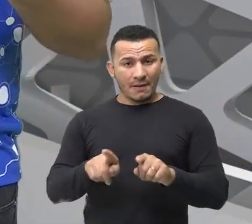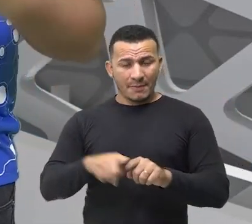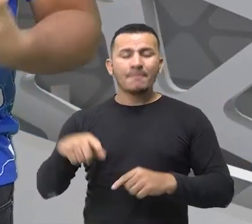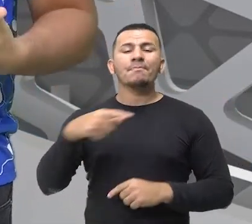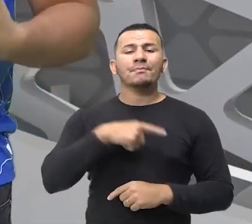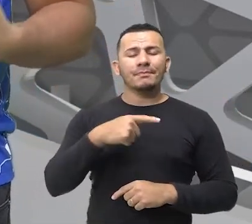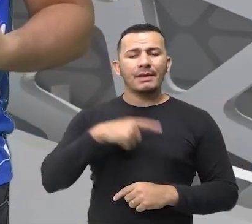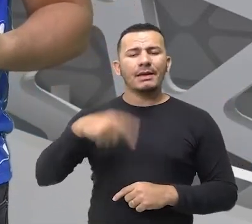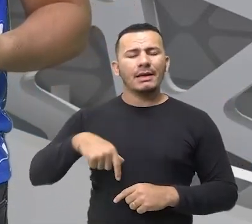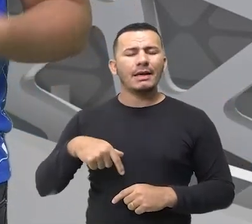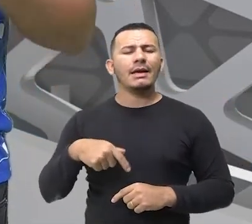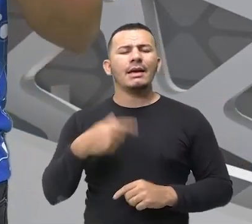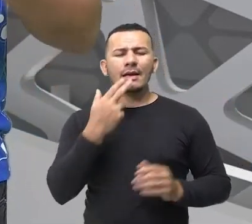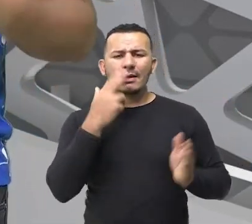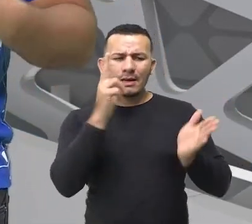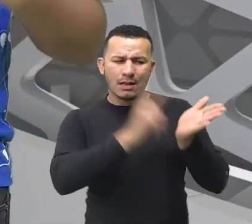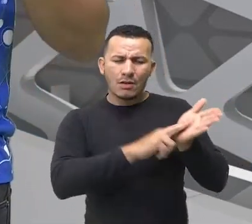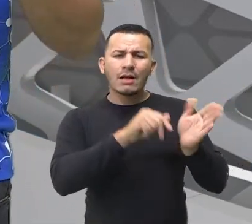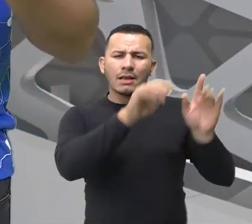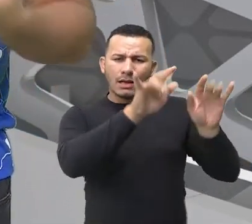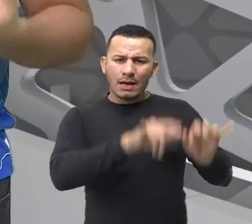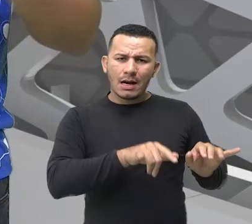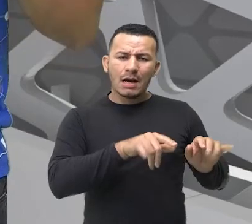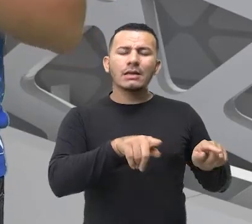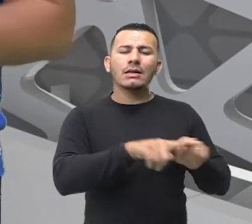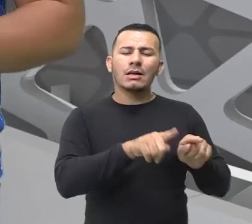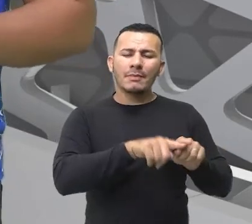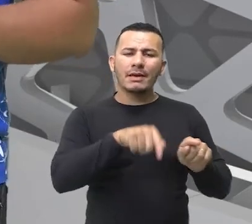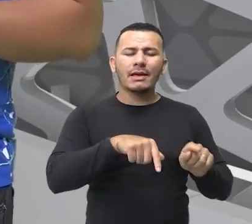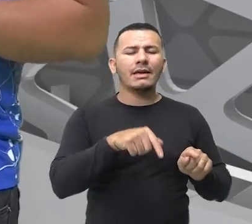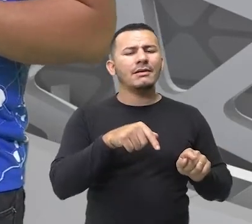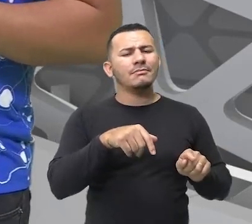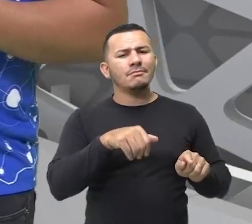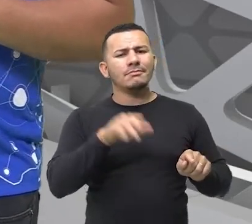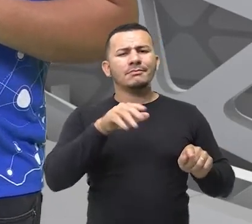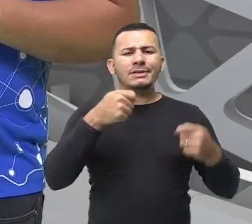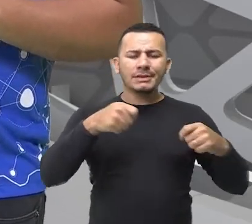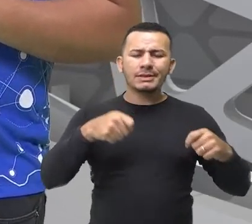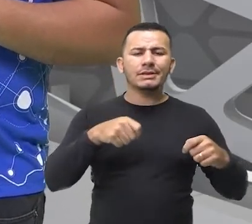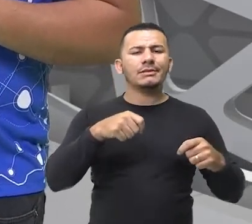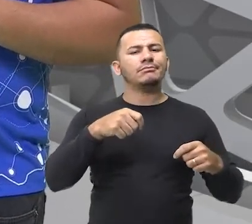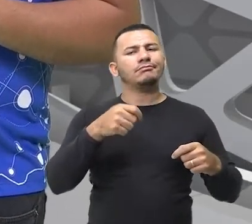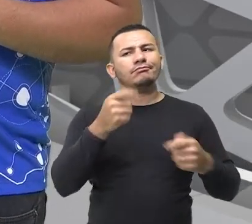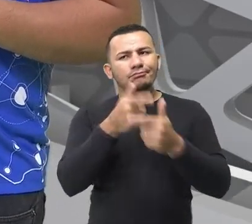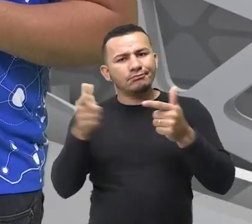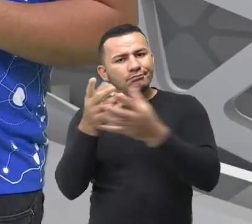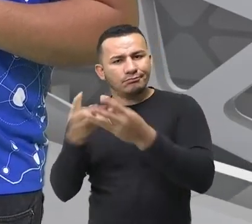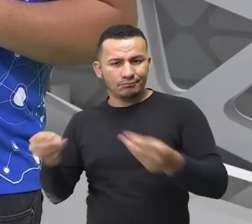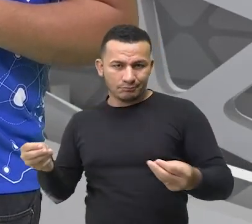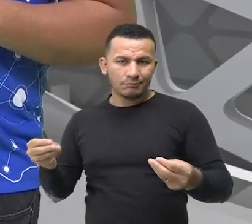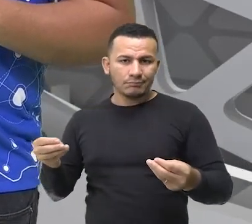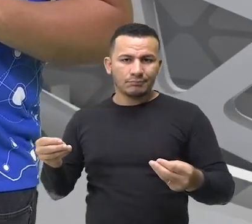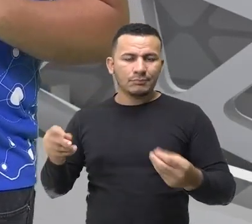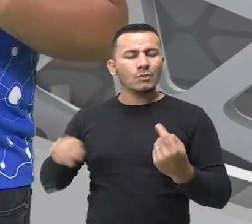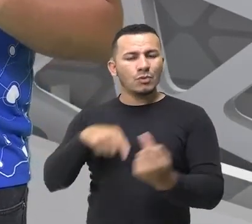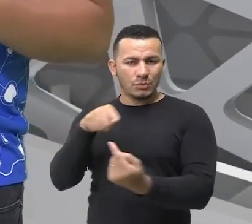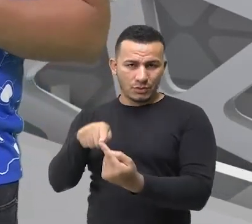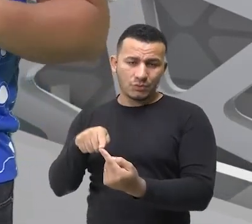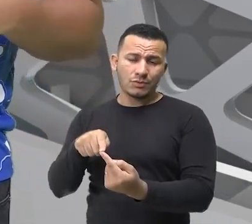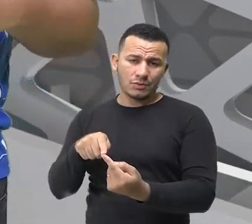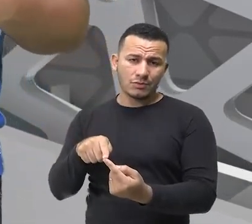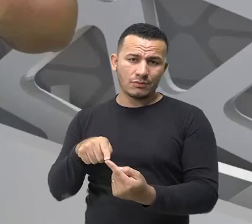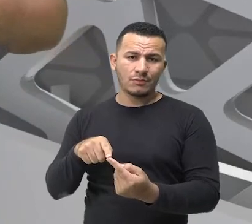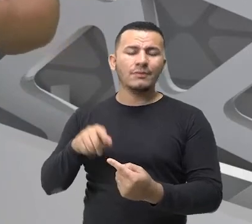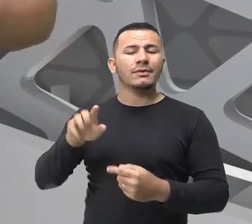traz seriedade para carta e cola Bora para que se alcance o objetivo Ok desta